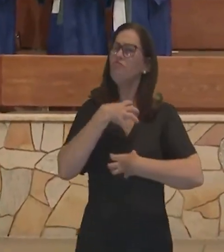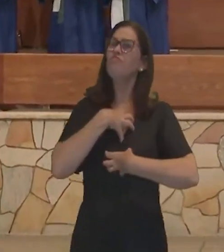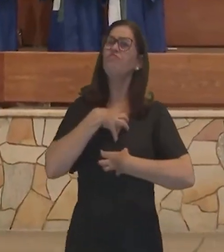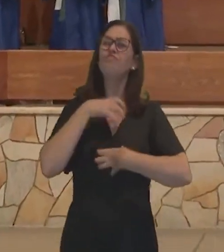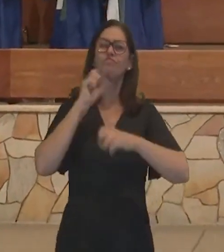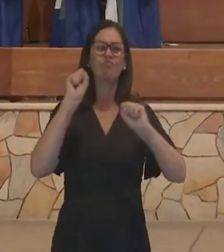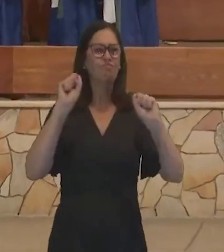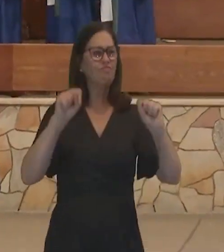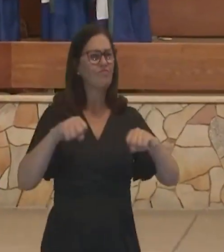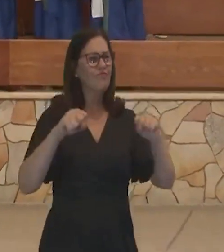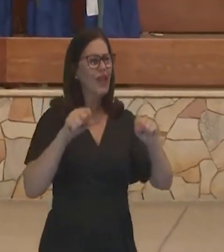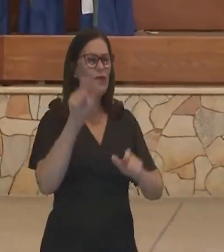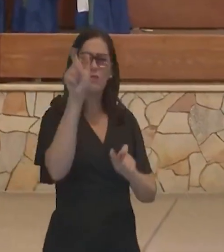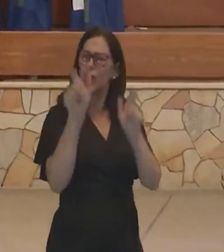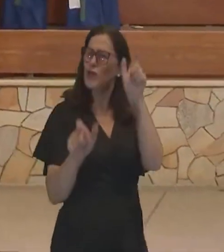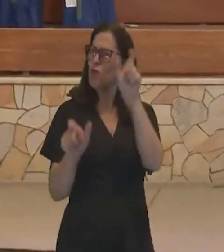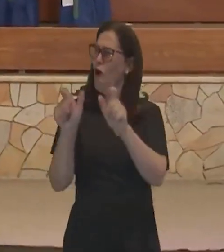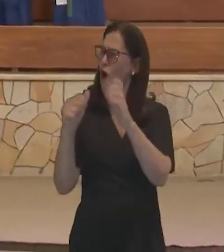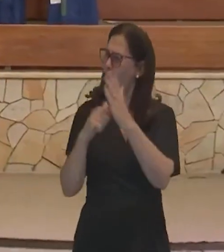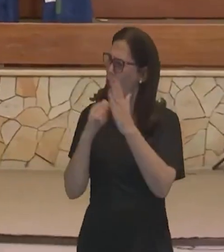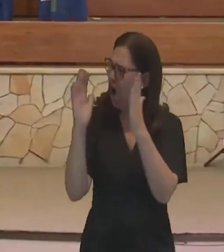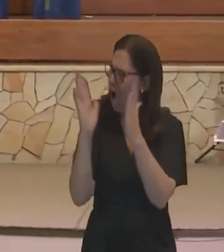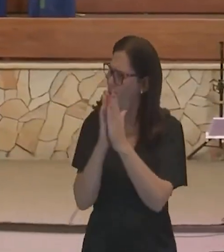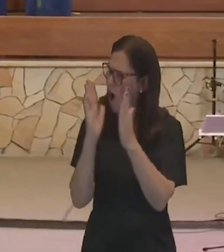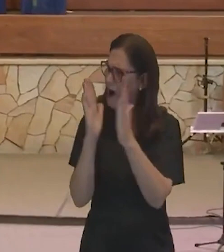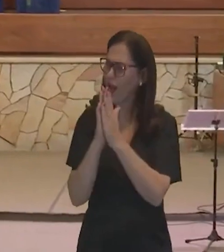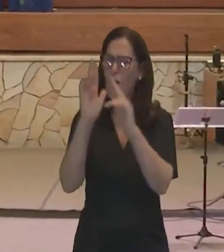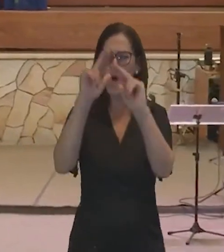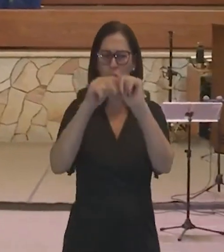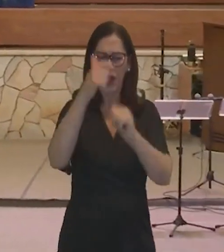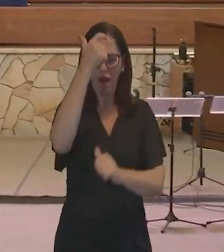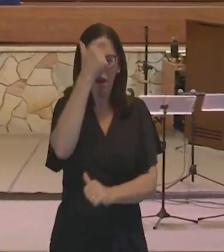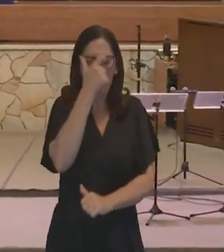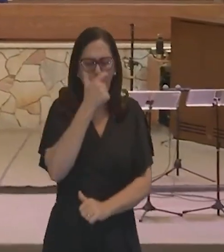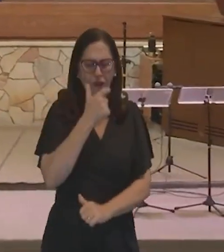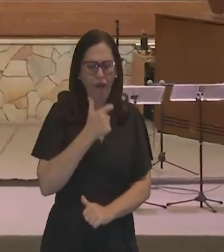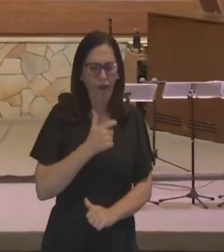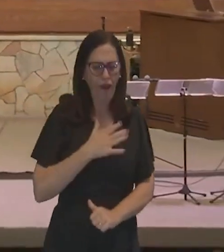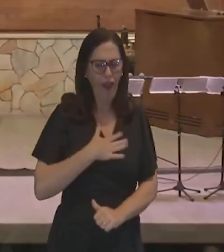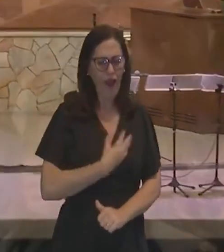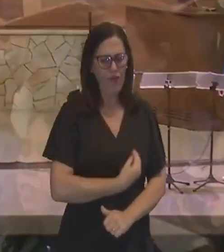sinto alguém orando por